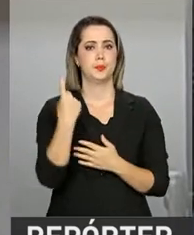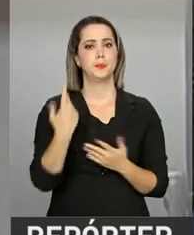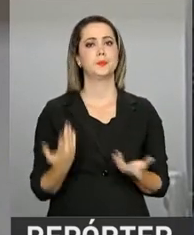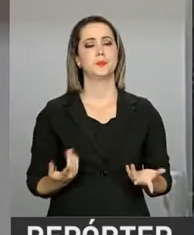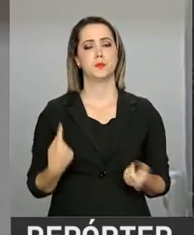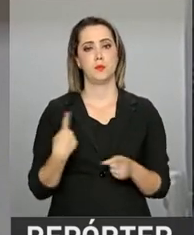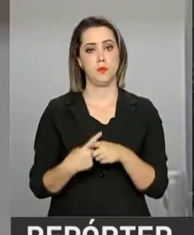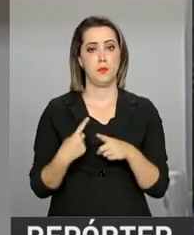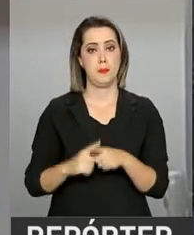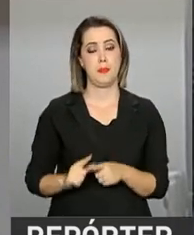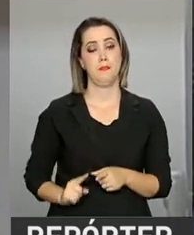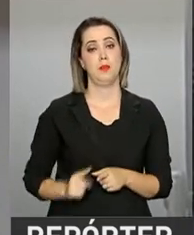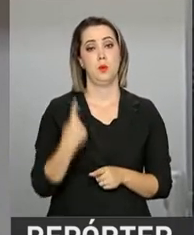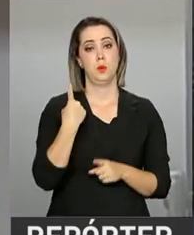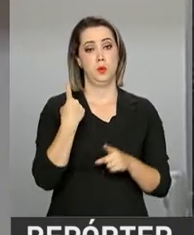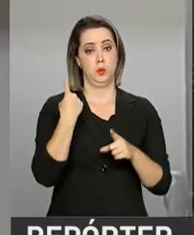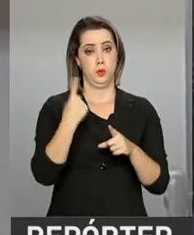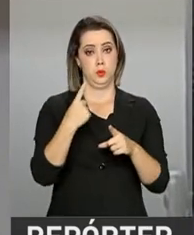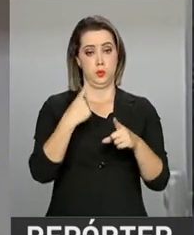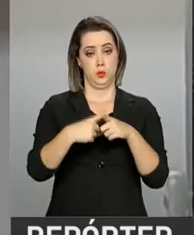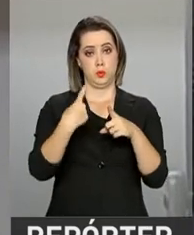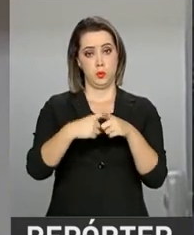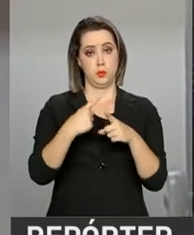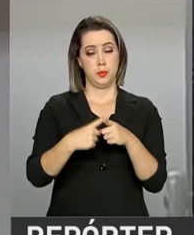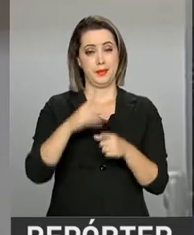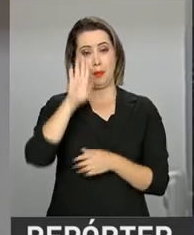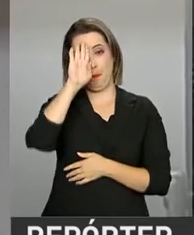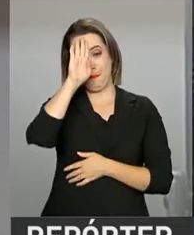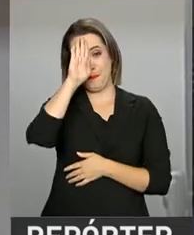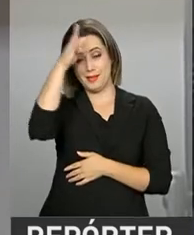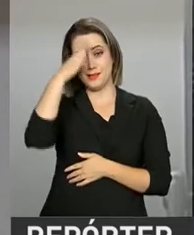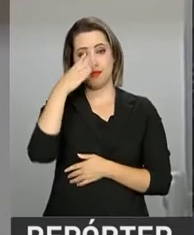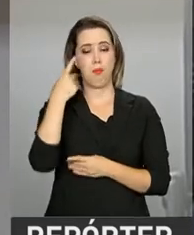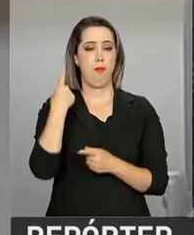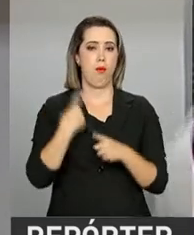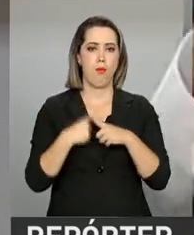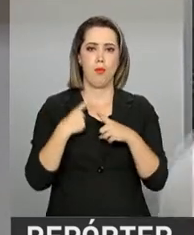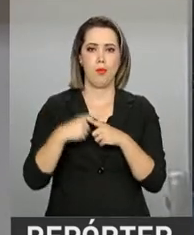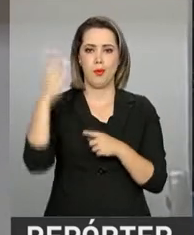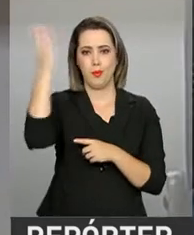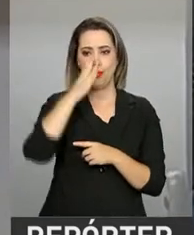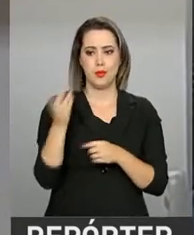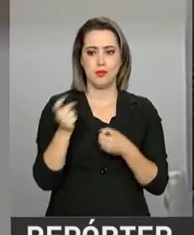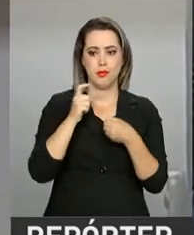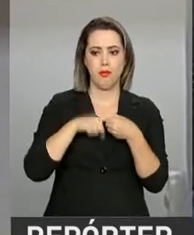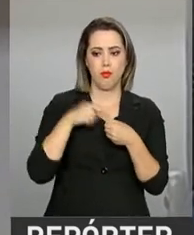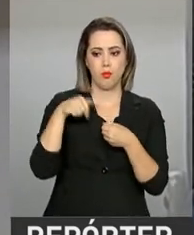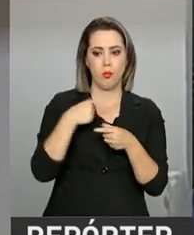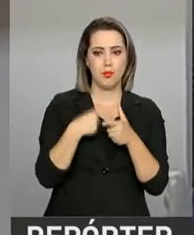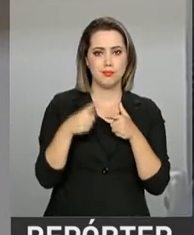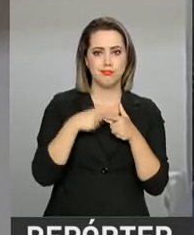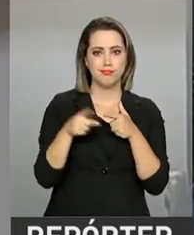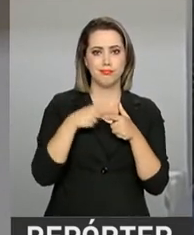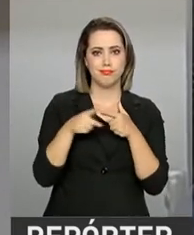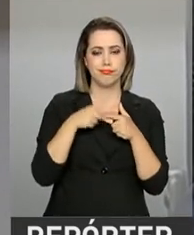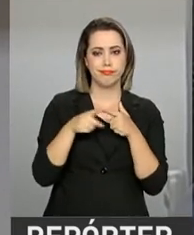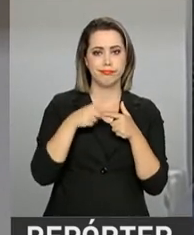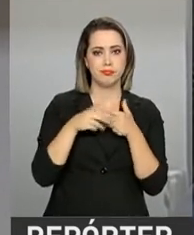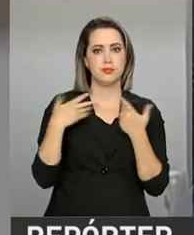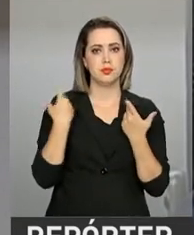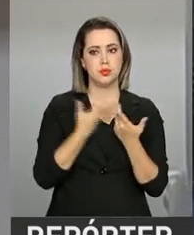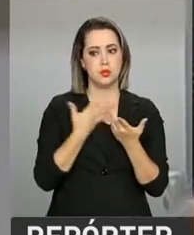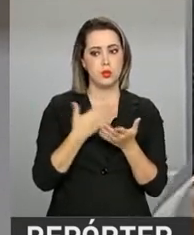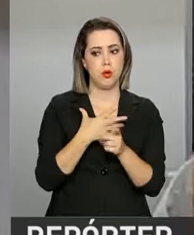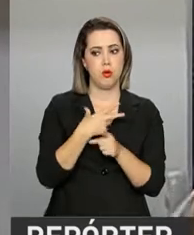uma das razões talvez a principal razão pela qual o brasil entrou nessa recessão que estamos agora